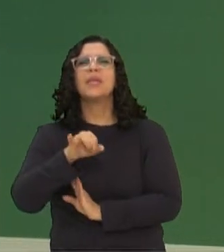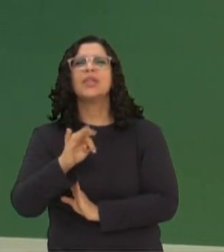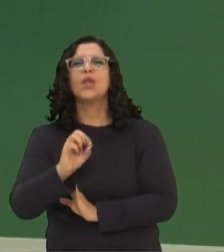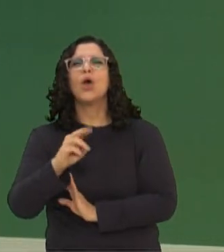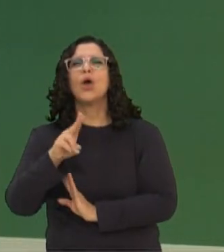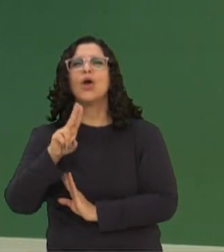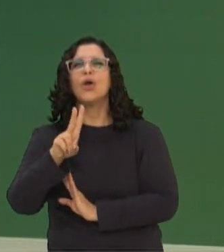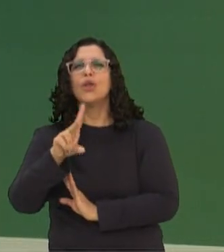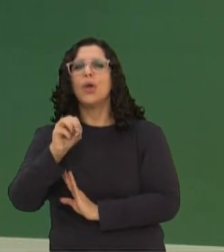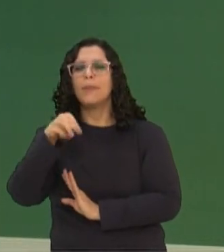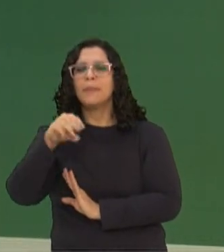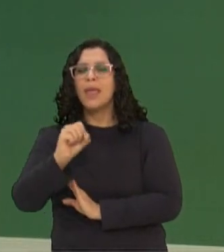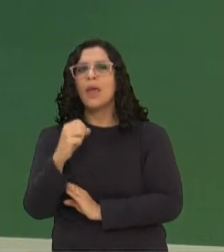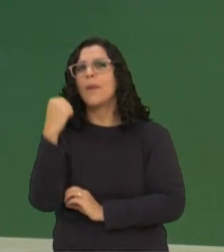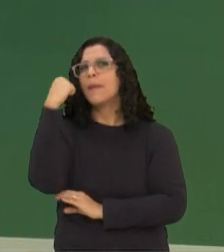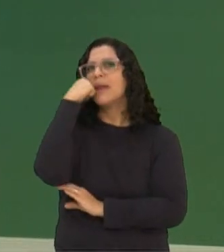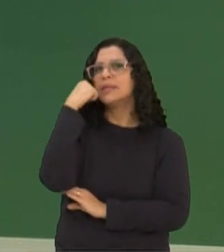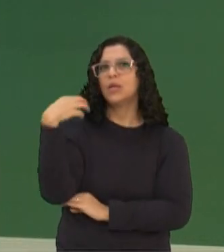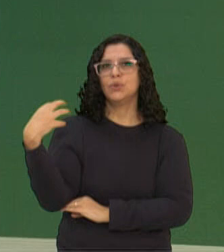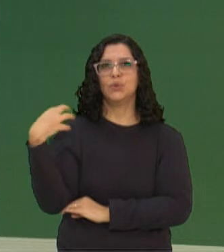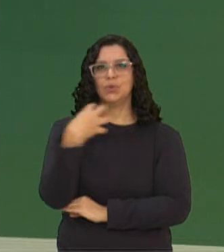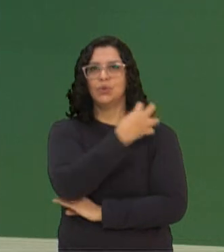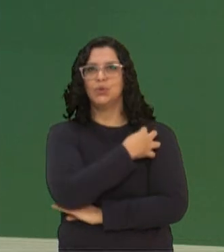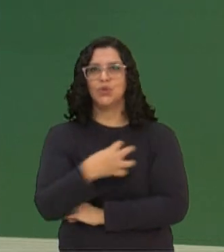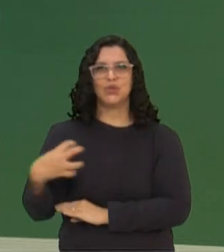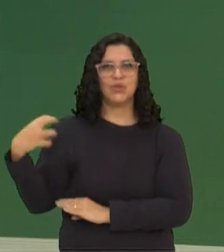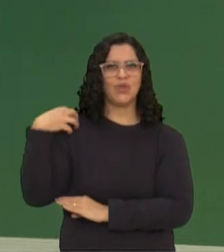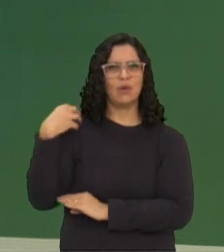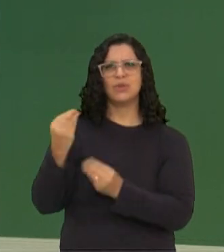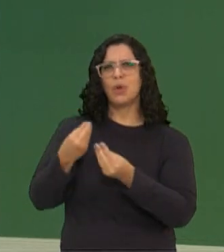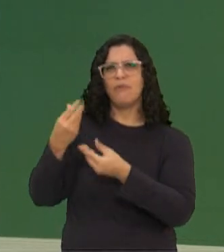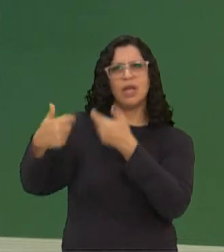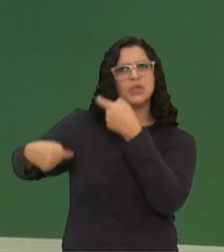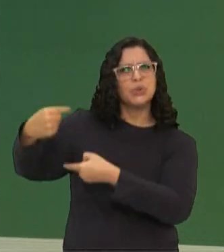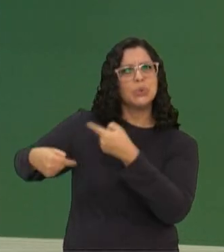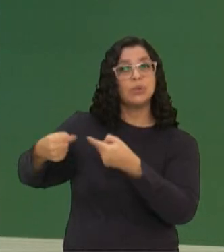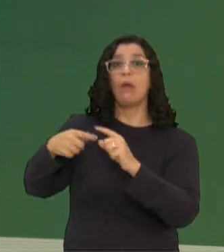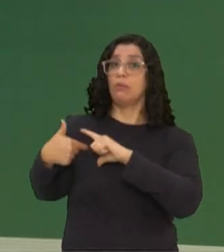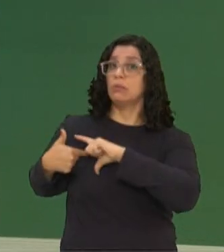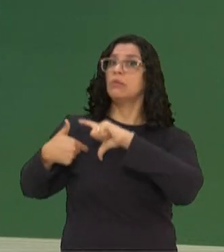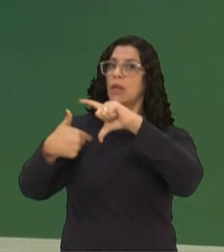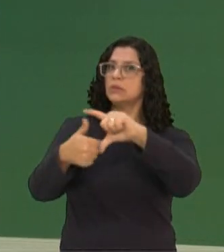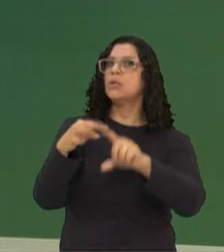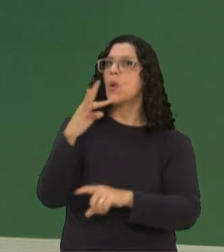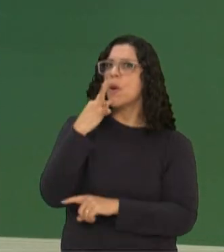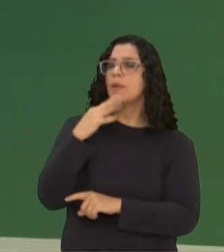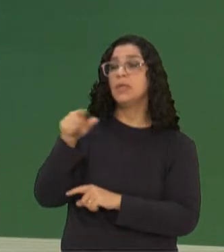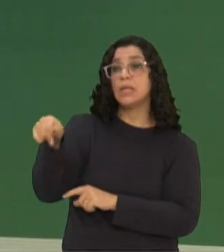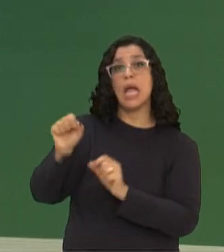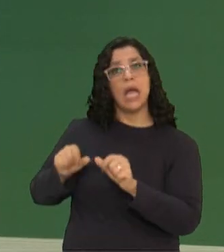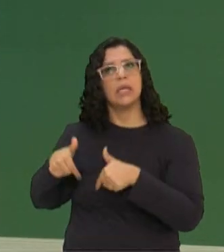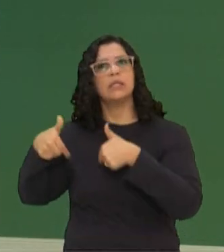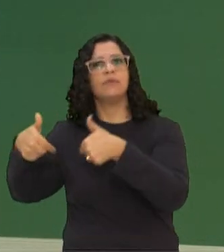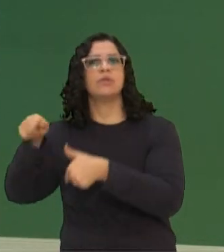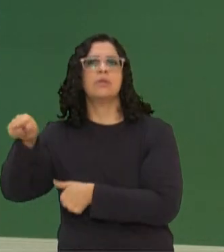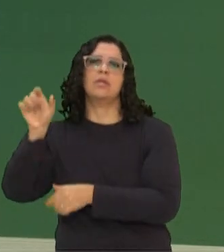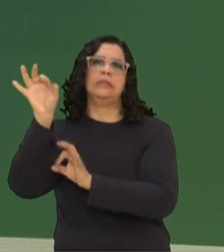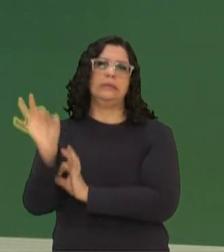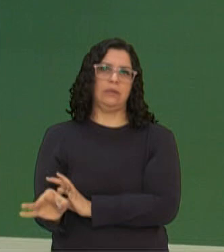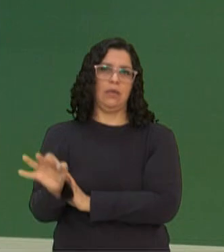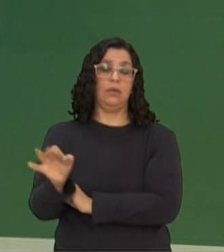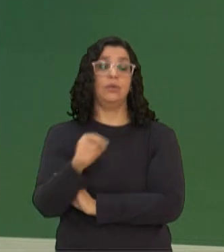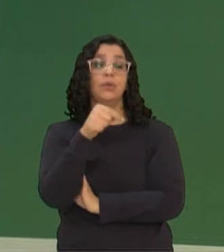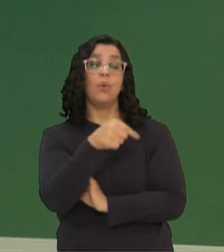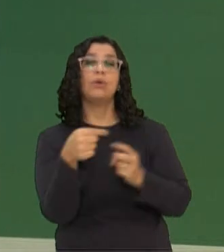com Platão, discutir com Sócrates? Esse aí, que eram conhecimentos muito tradicionais, a igreja defendia que eram os mais corretos. E